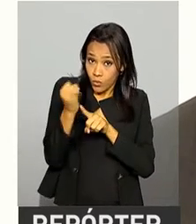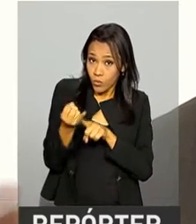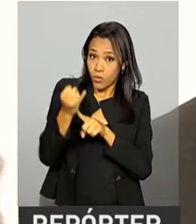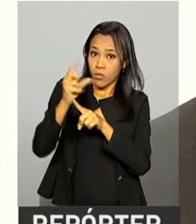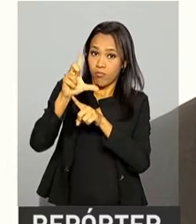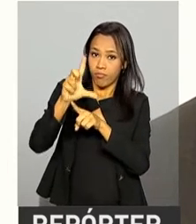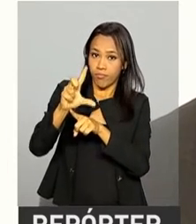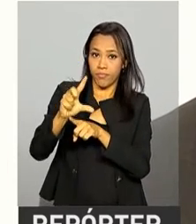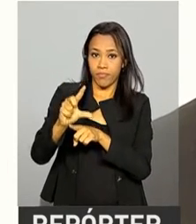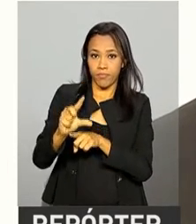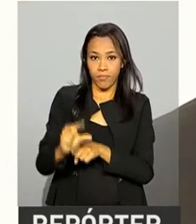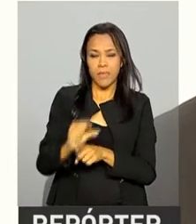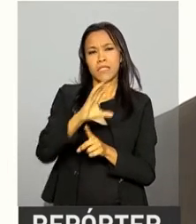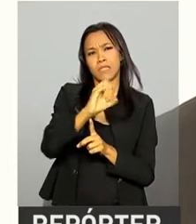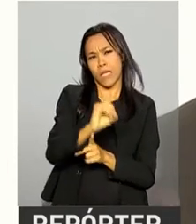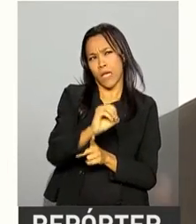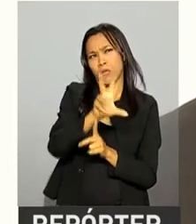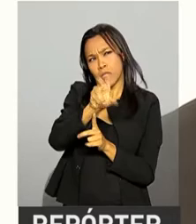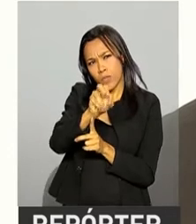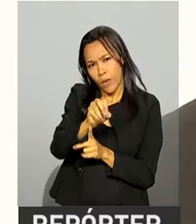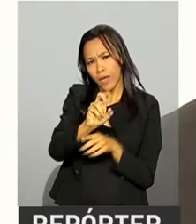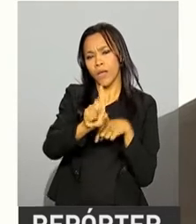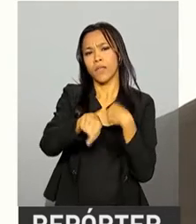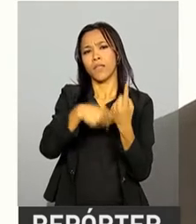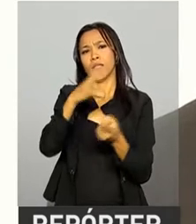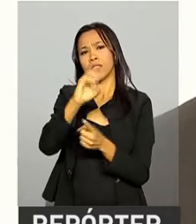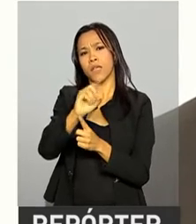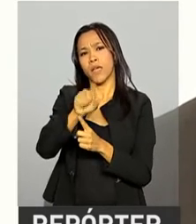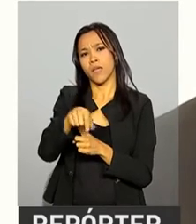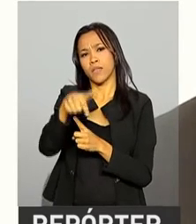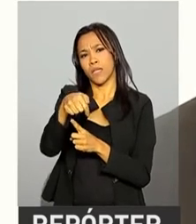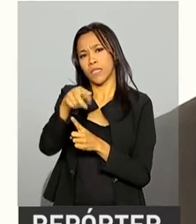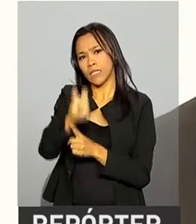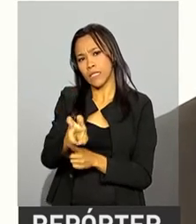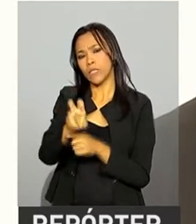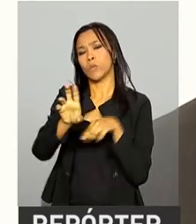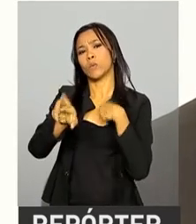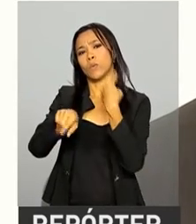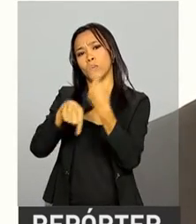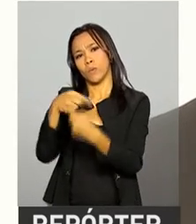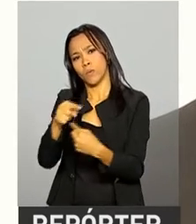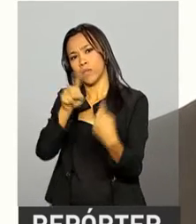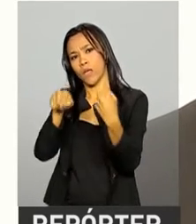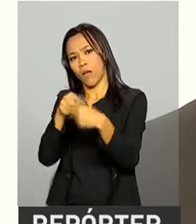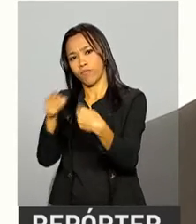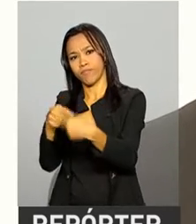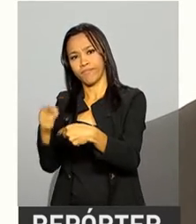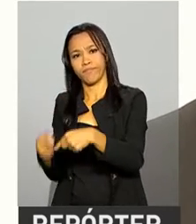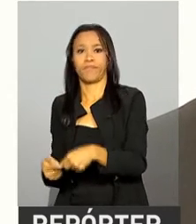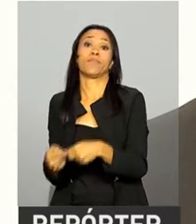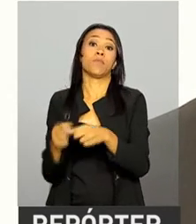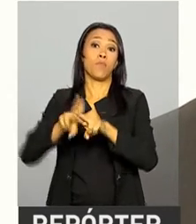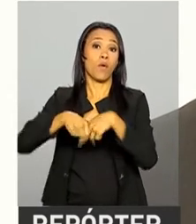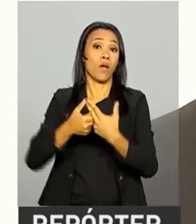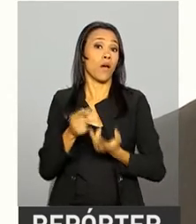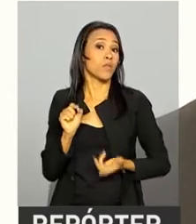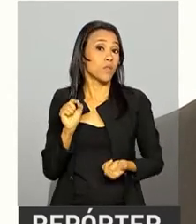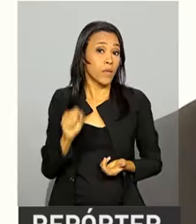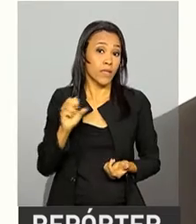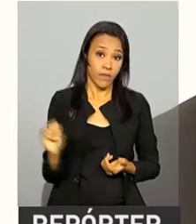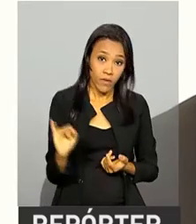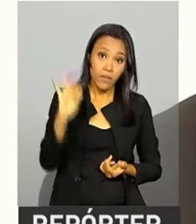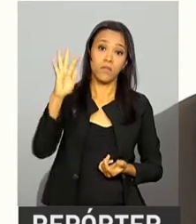brasil primeiro 0 50 agora 0 75 exata é precisamente em função da queda da